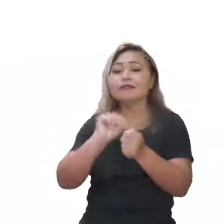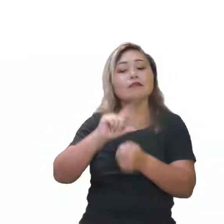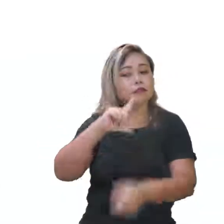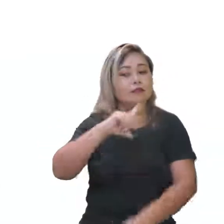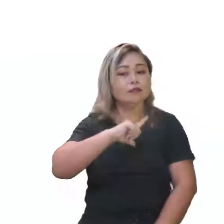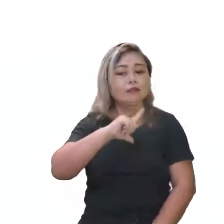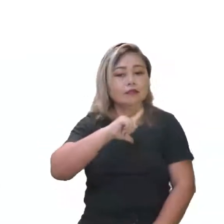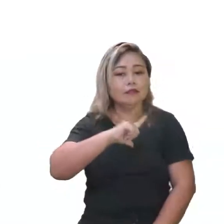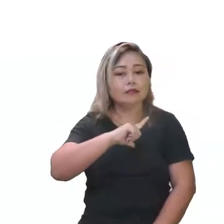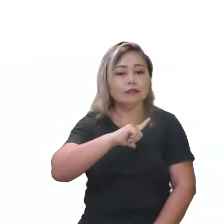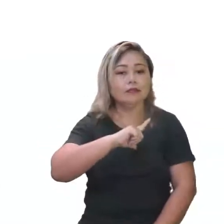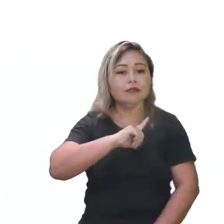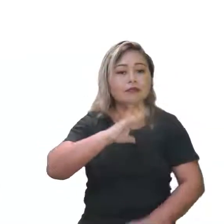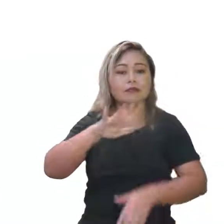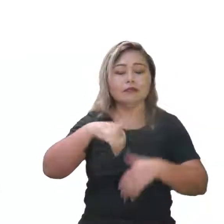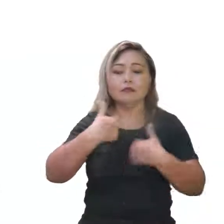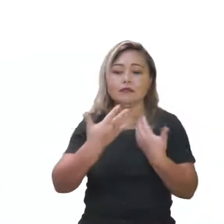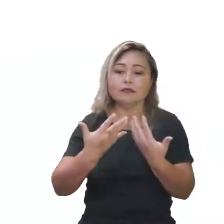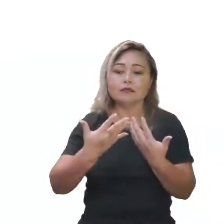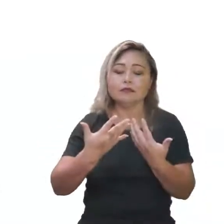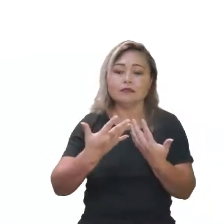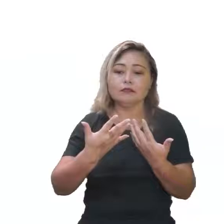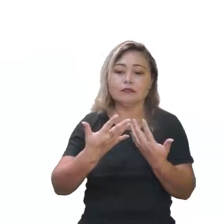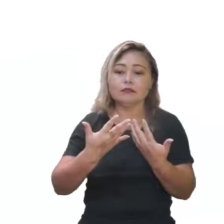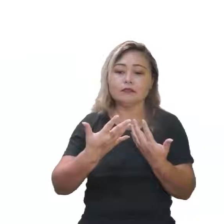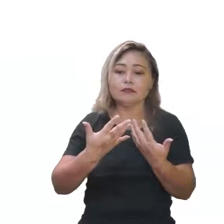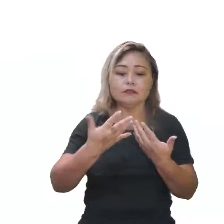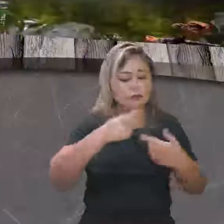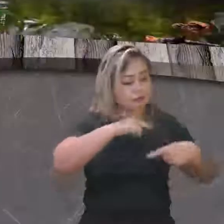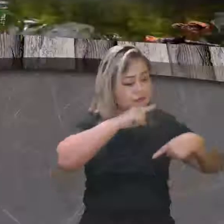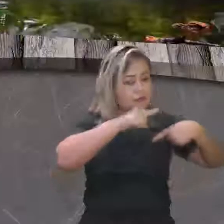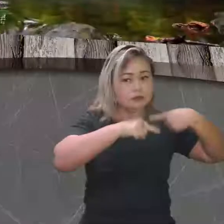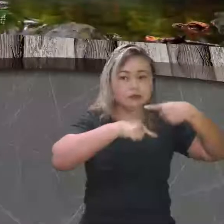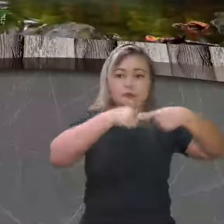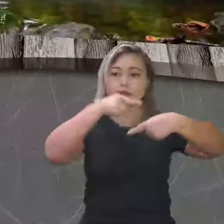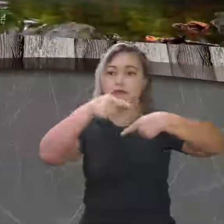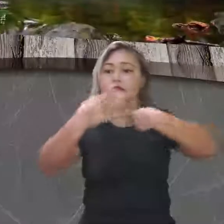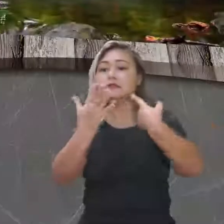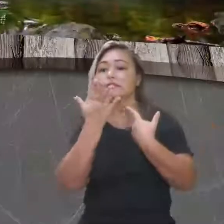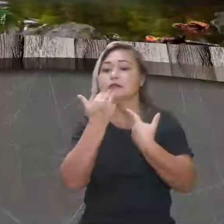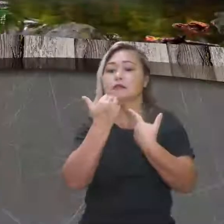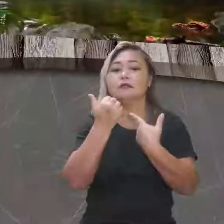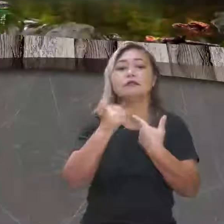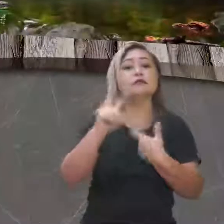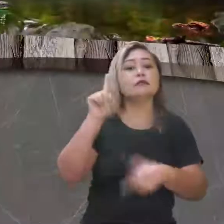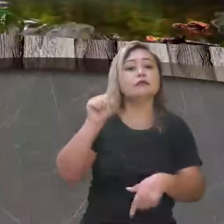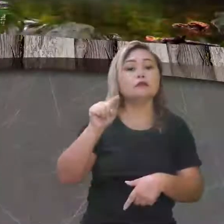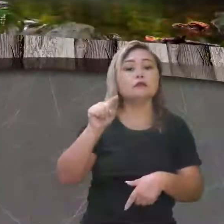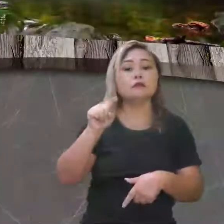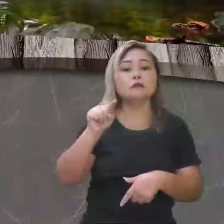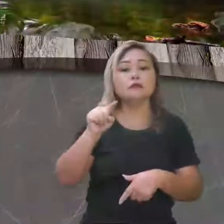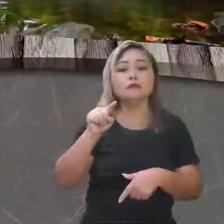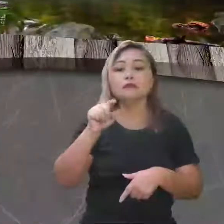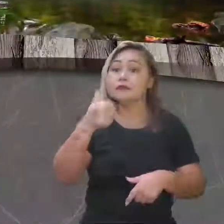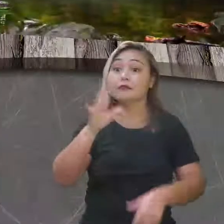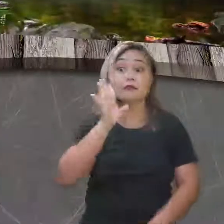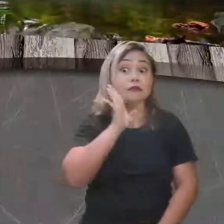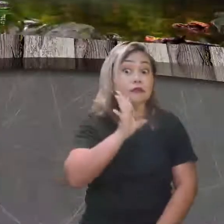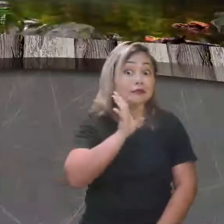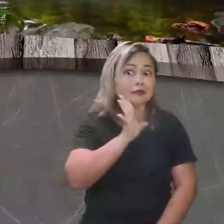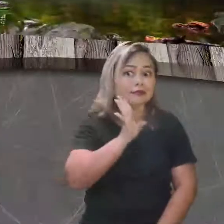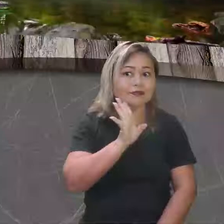que existe, né, a cadeia alimentar. Joga aqui pra mim. Isso. Que